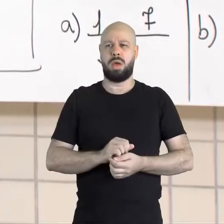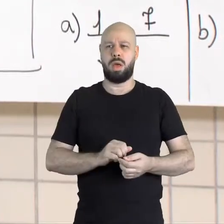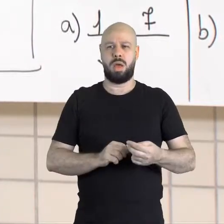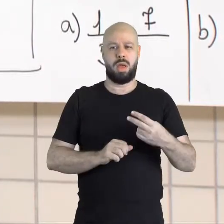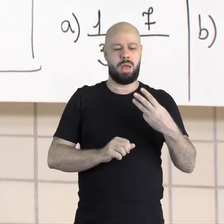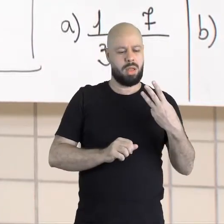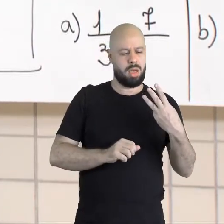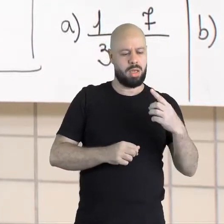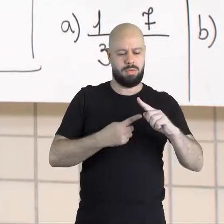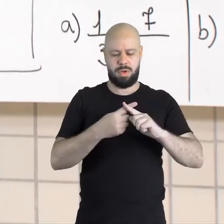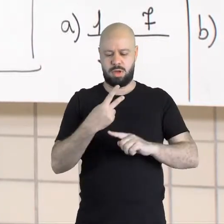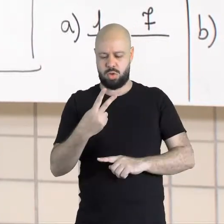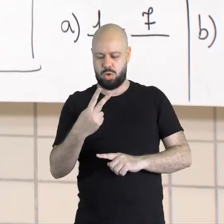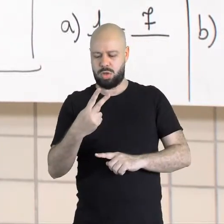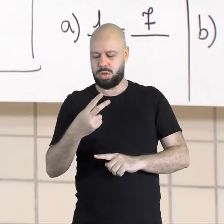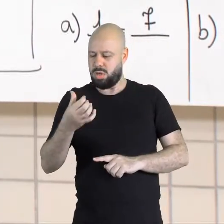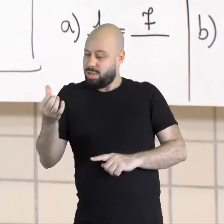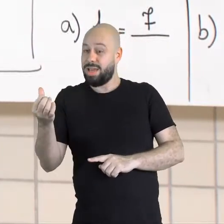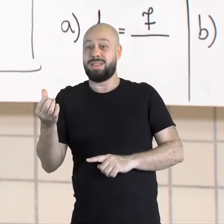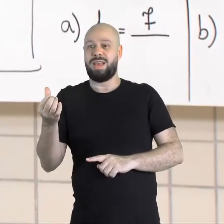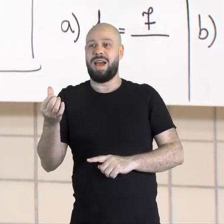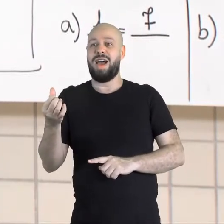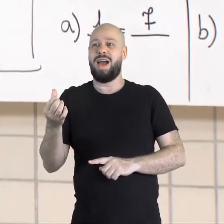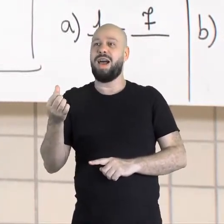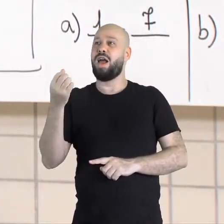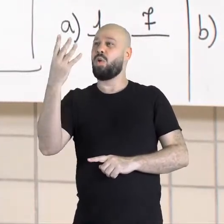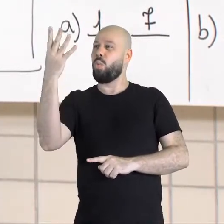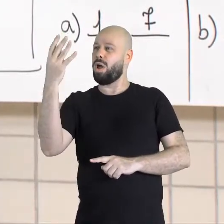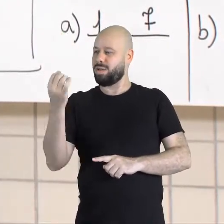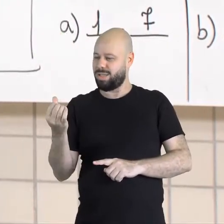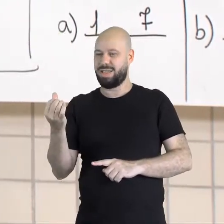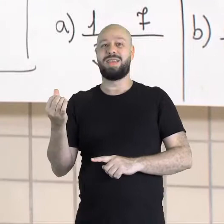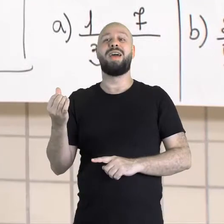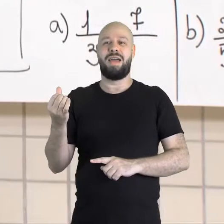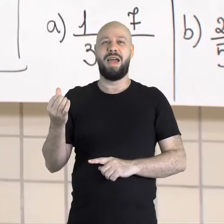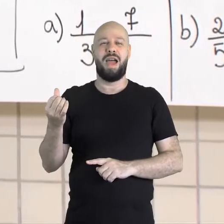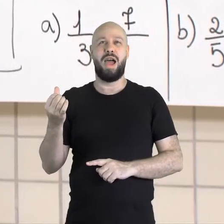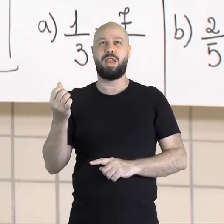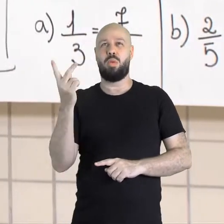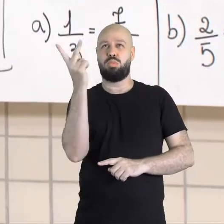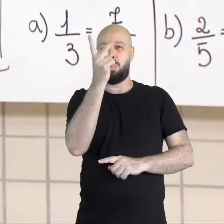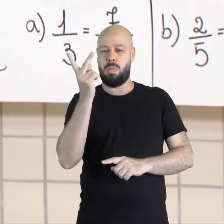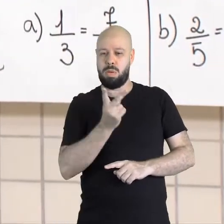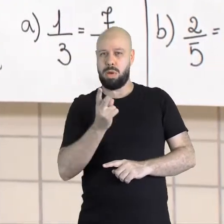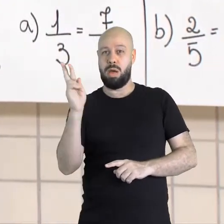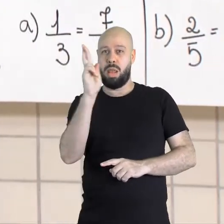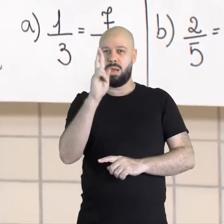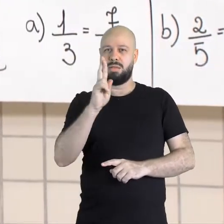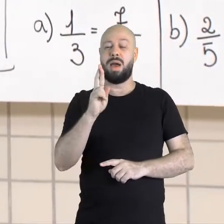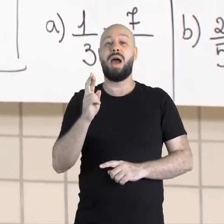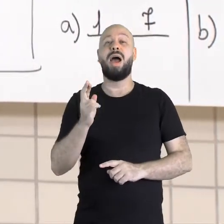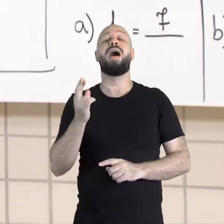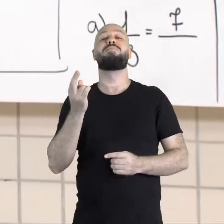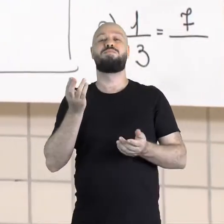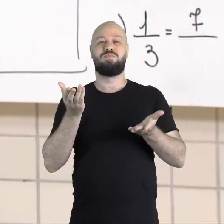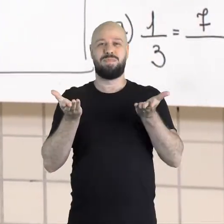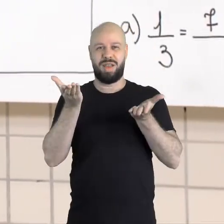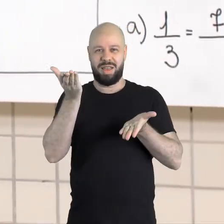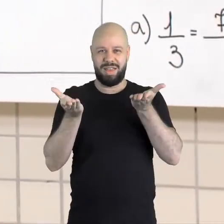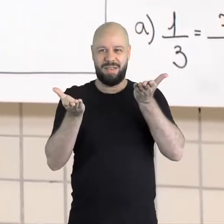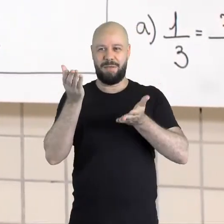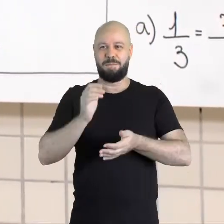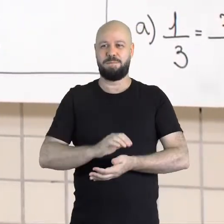6. Ó, eu encontrei. Essas duas frações são equivalentes. Ok. São.